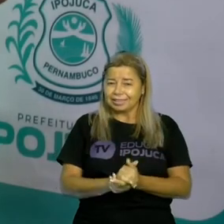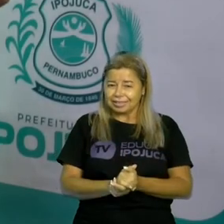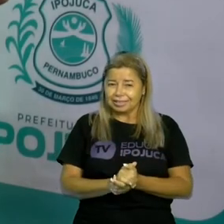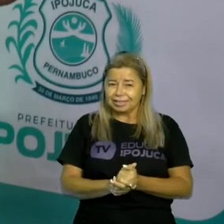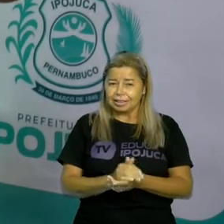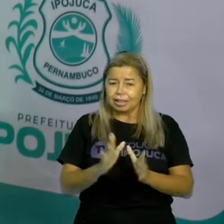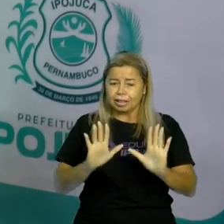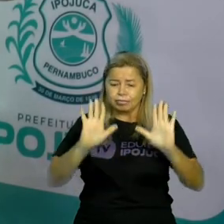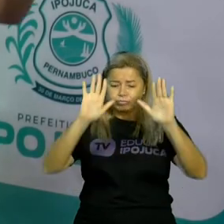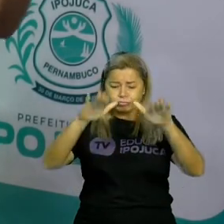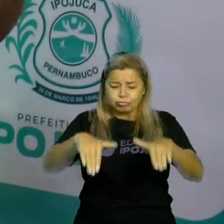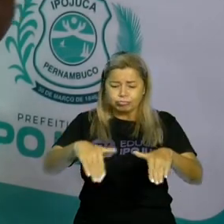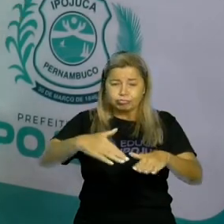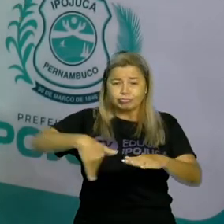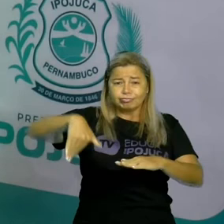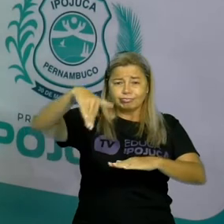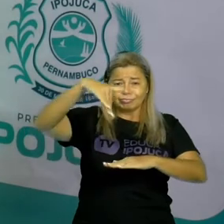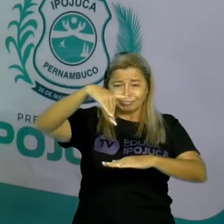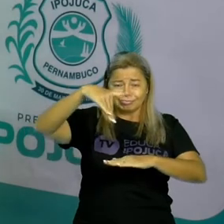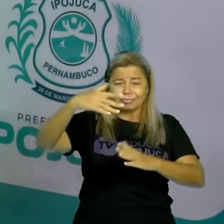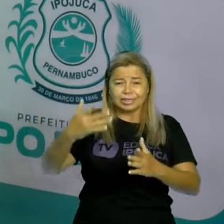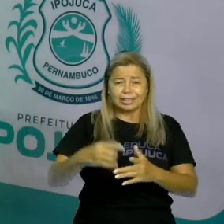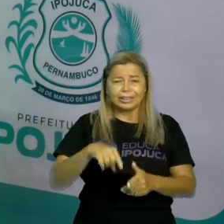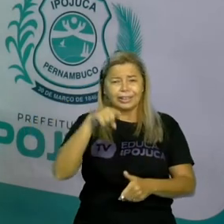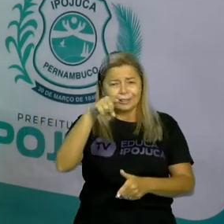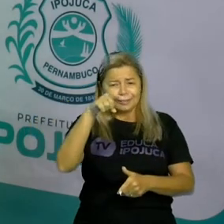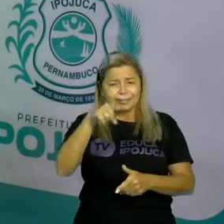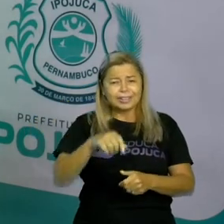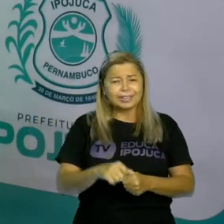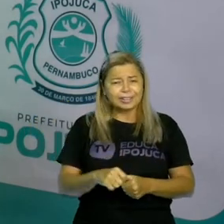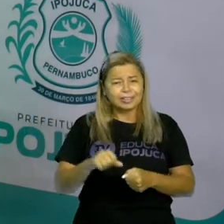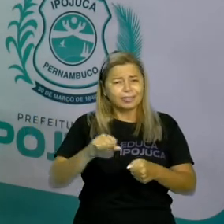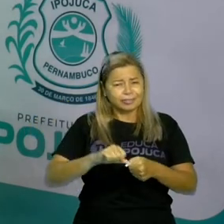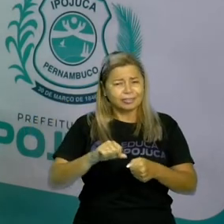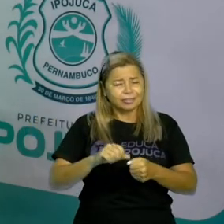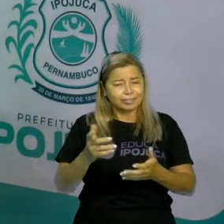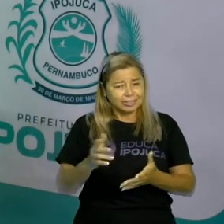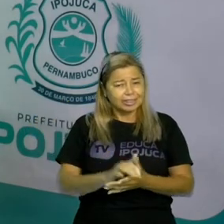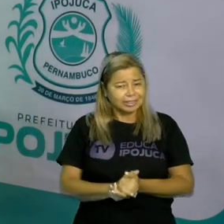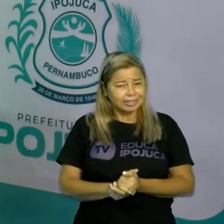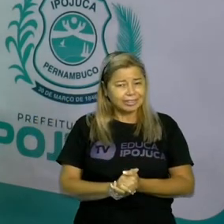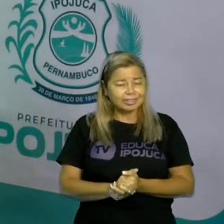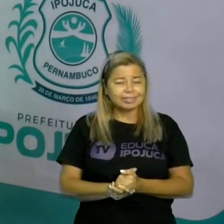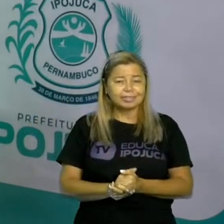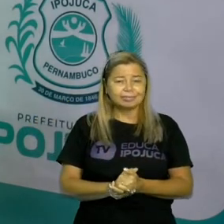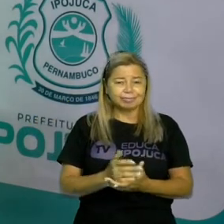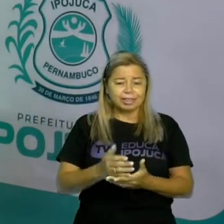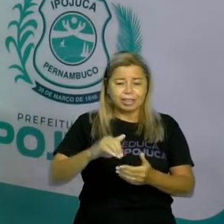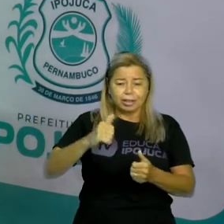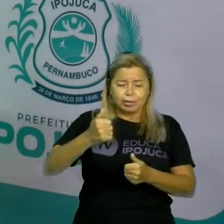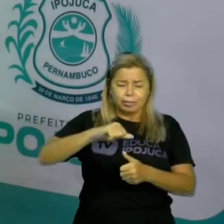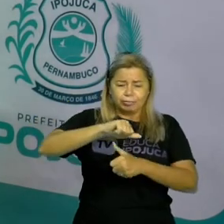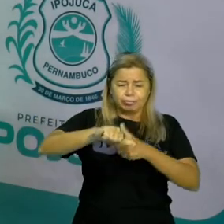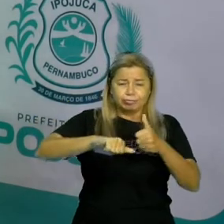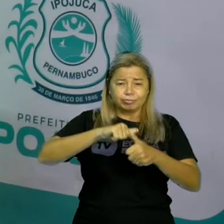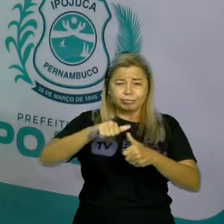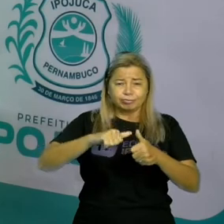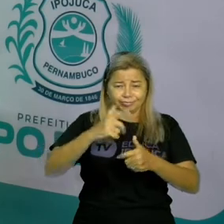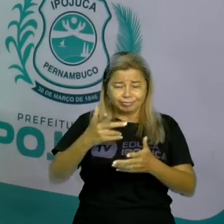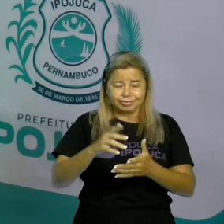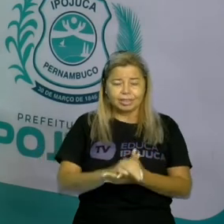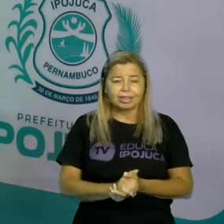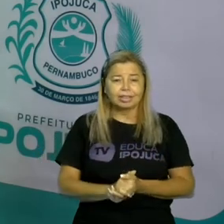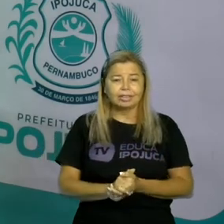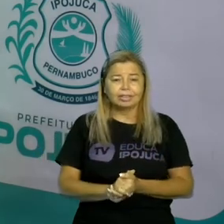gente joga a mão no chão, pula para a parede, né? Geralmente faz isso na parede e fica lá de cabeça para baixo. É a criança chama de pular